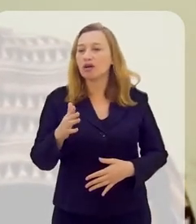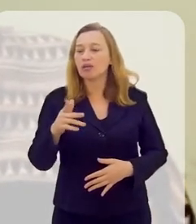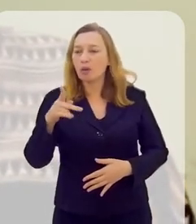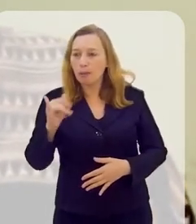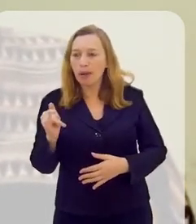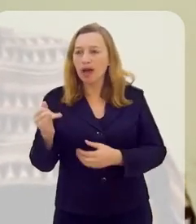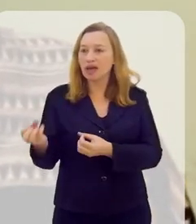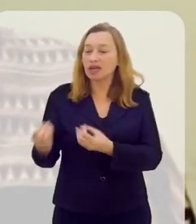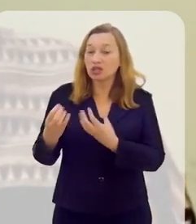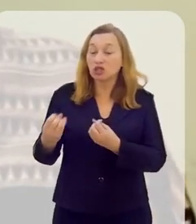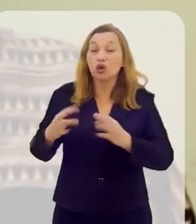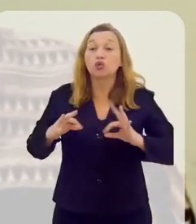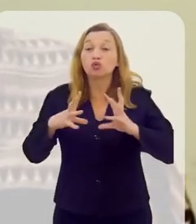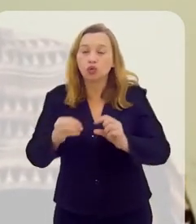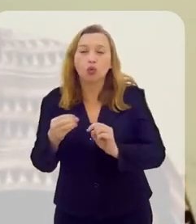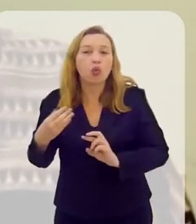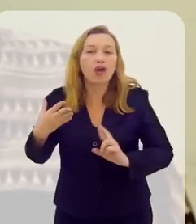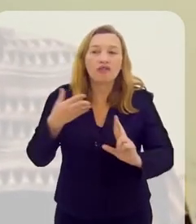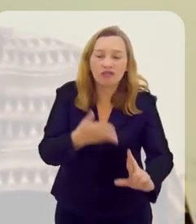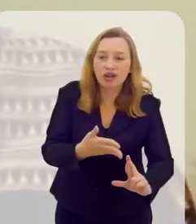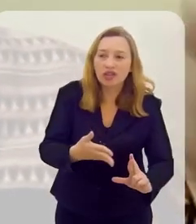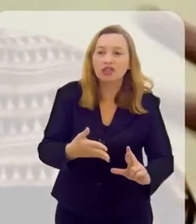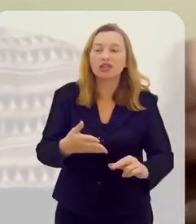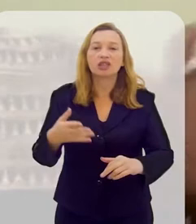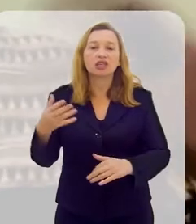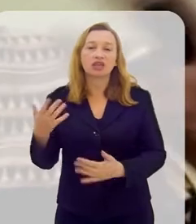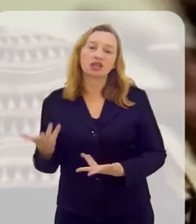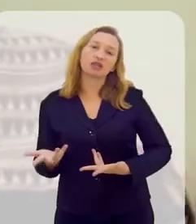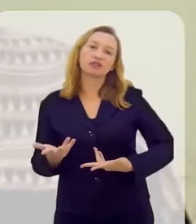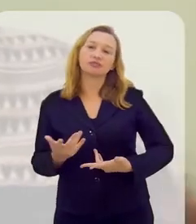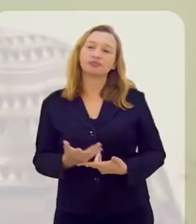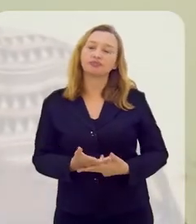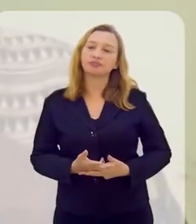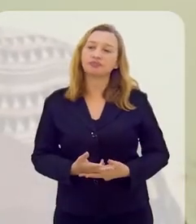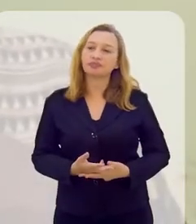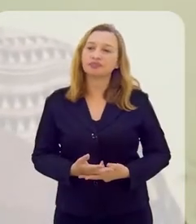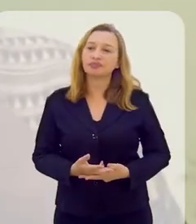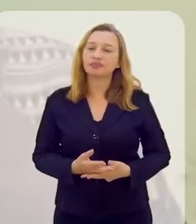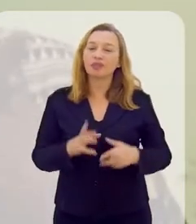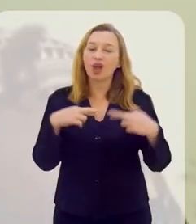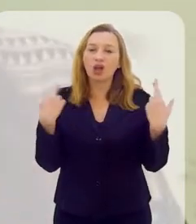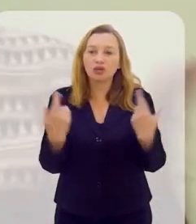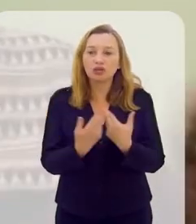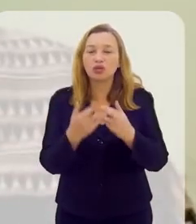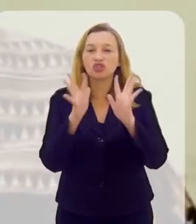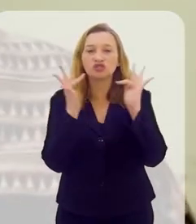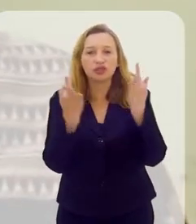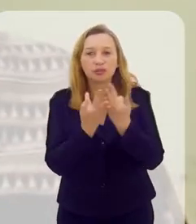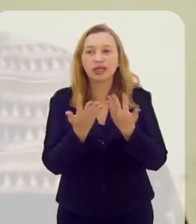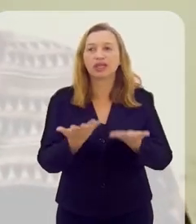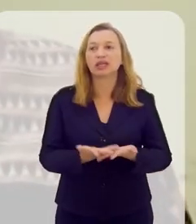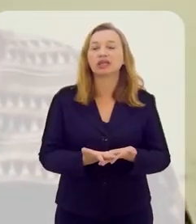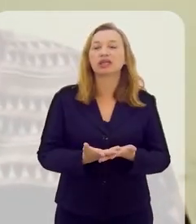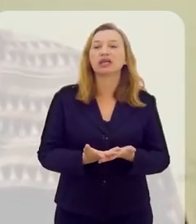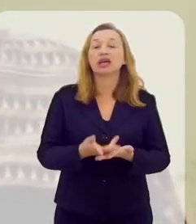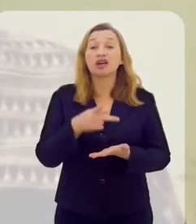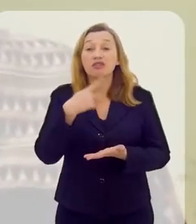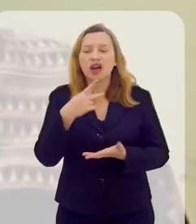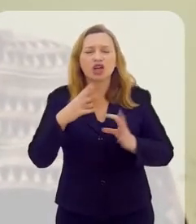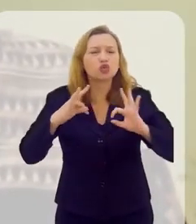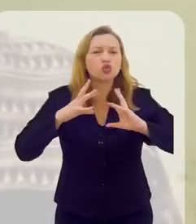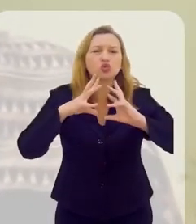também toda essa referência. Então eram coisas que contávamos, né? Em reuniões de família,